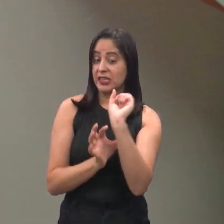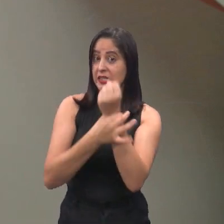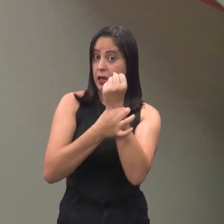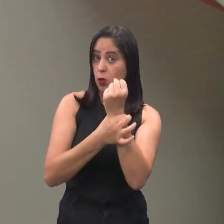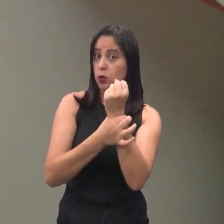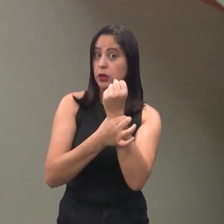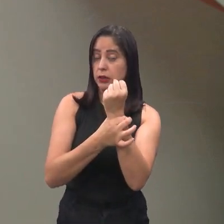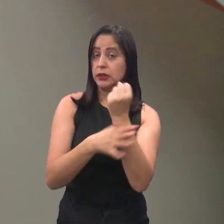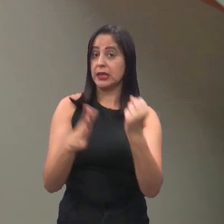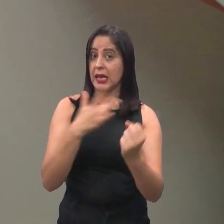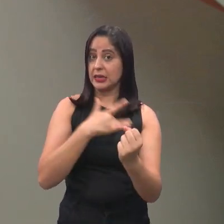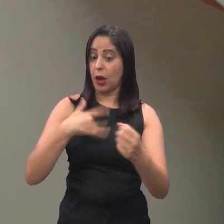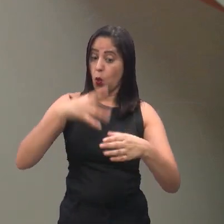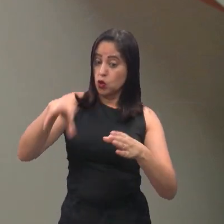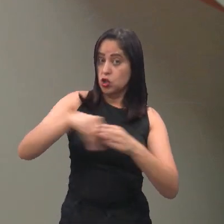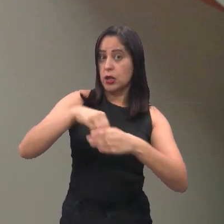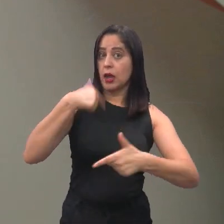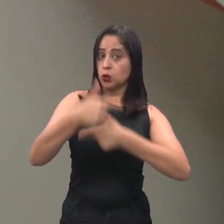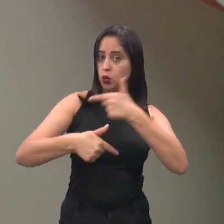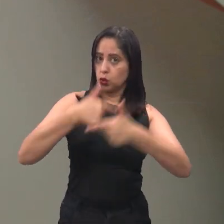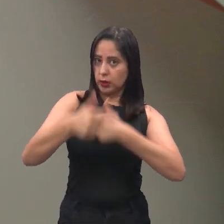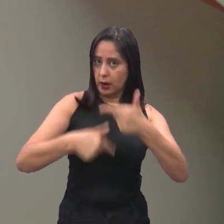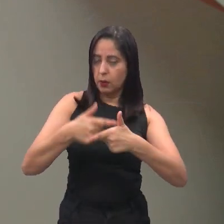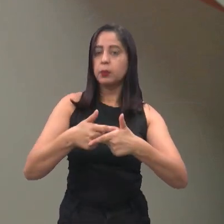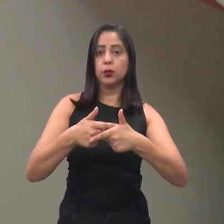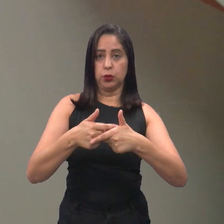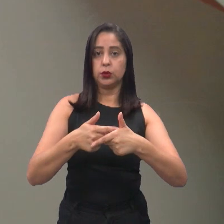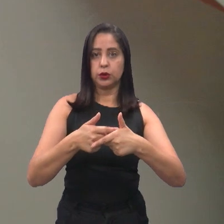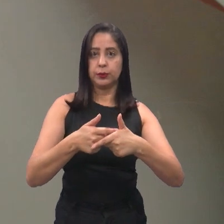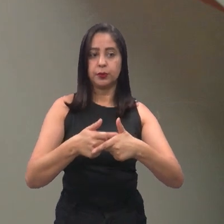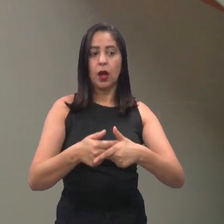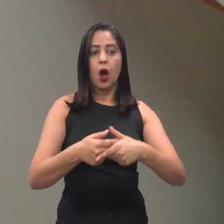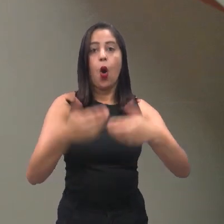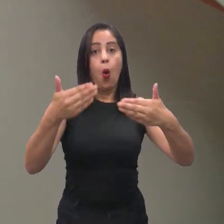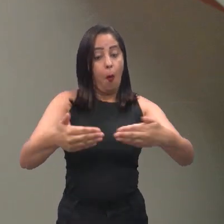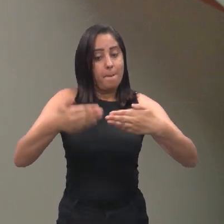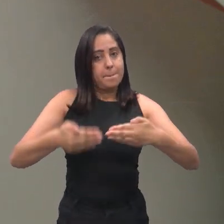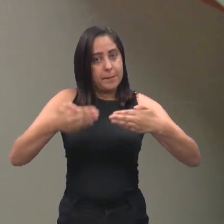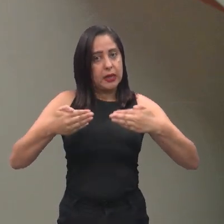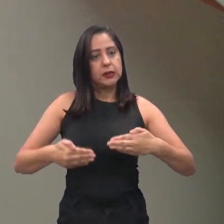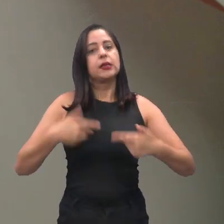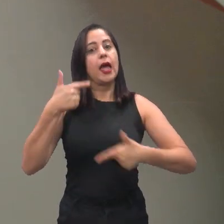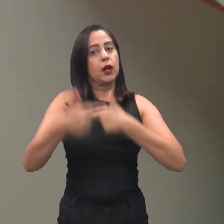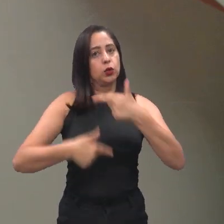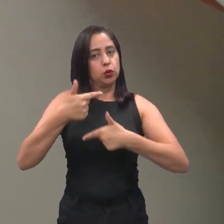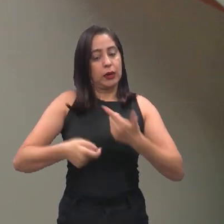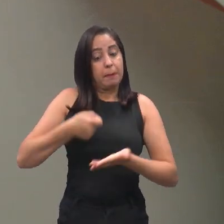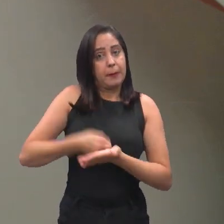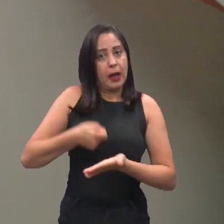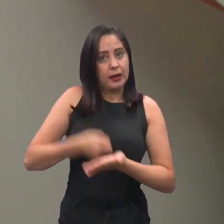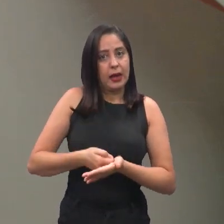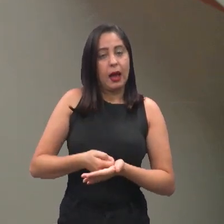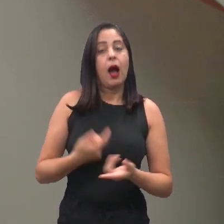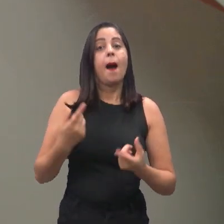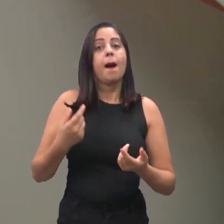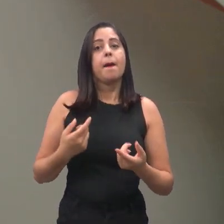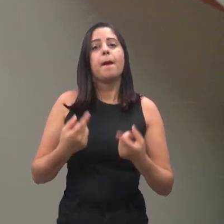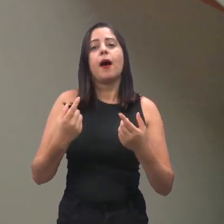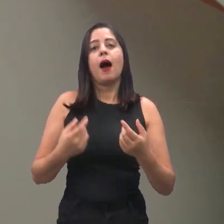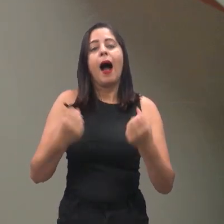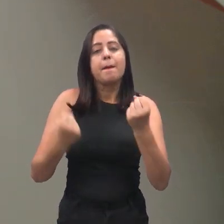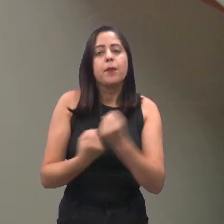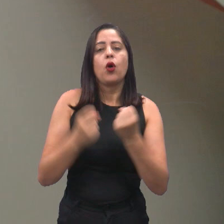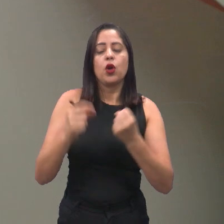trabalho. A exigência, que é promovida pelo Ministério do Trabalho e Emprego, reforça a necessidade de ambientes de trabalho